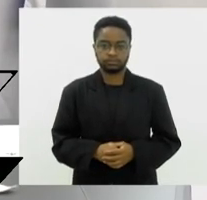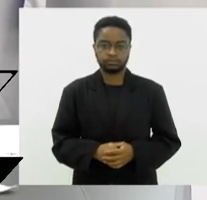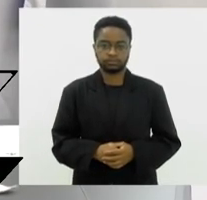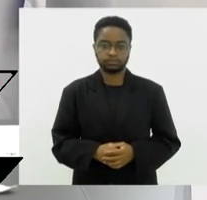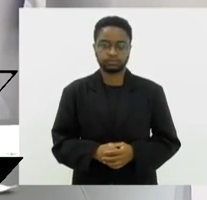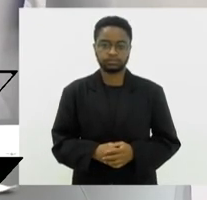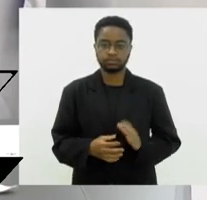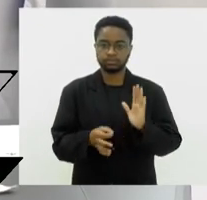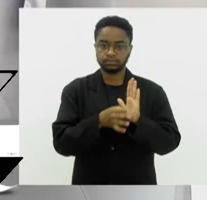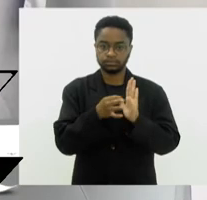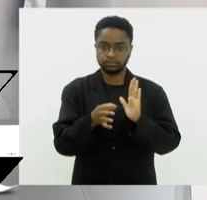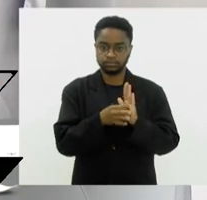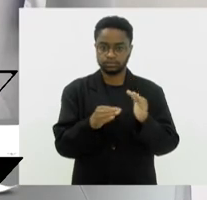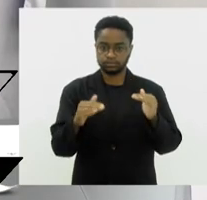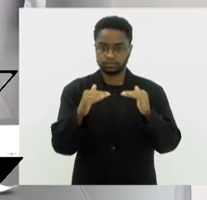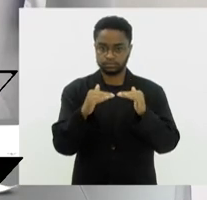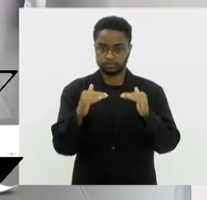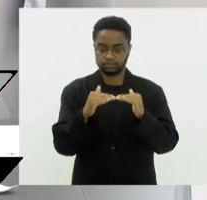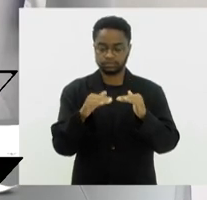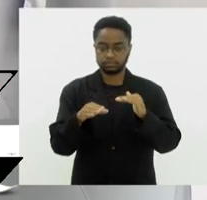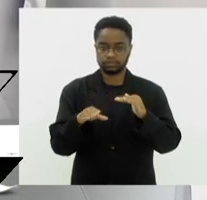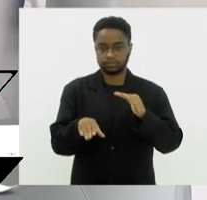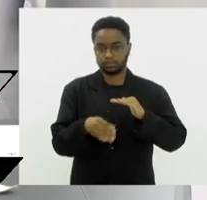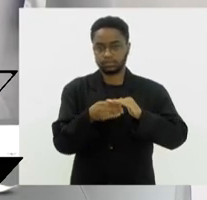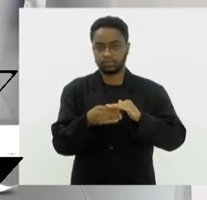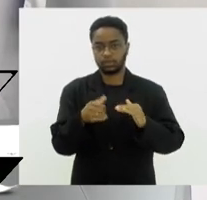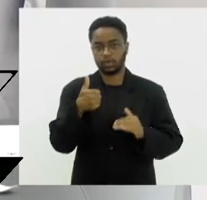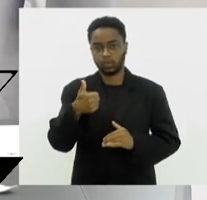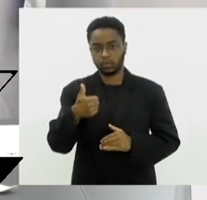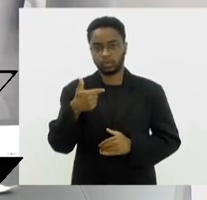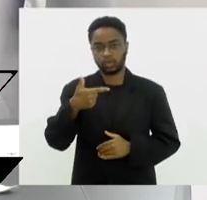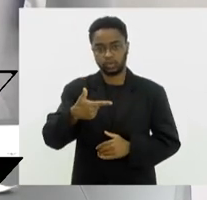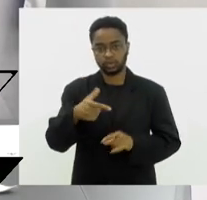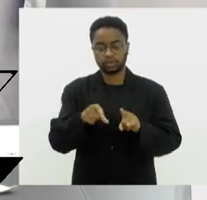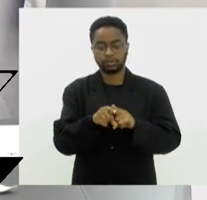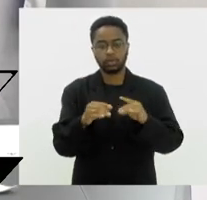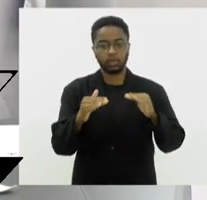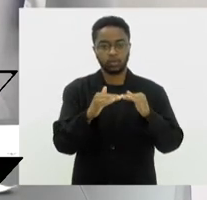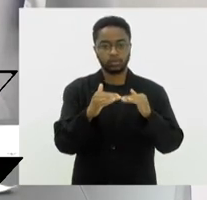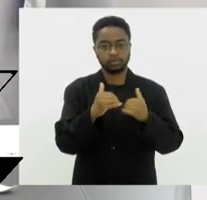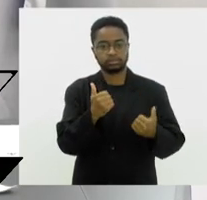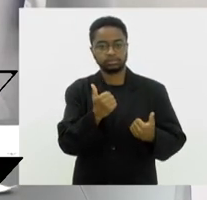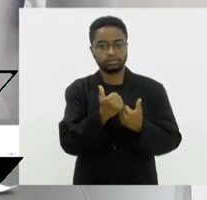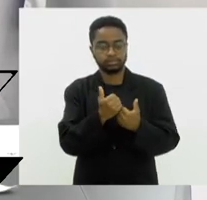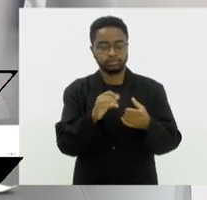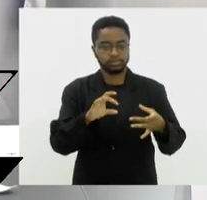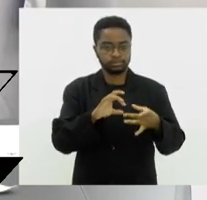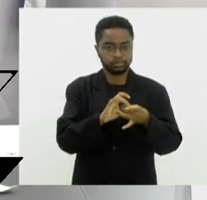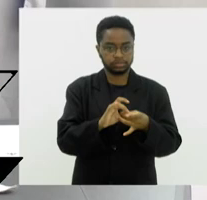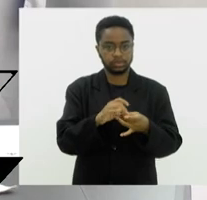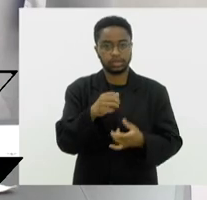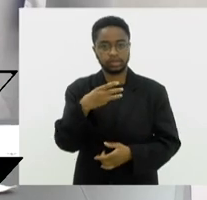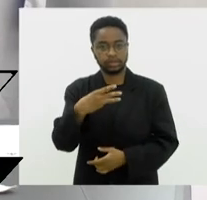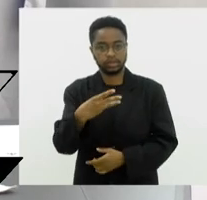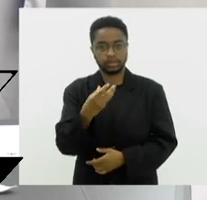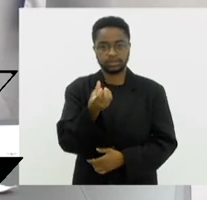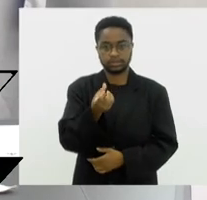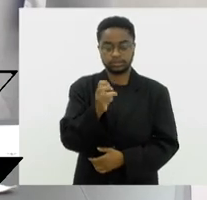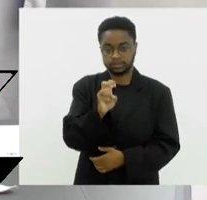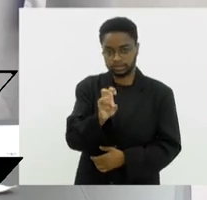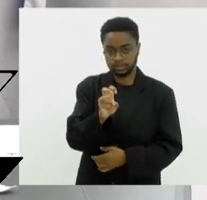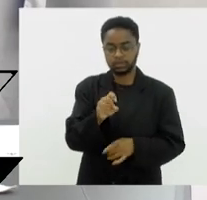O parecer é favorável às emendas 1 e 2, favorável com subemenda aglutinativa às emendas 3 e